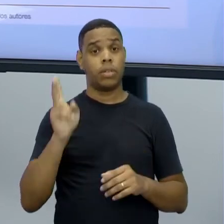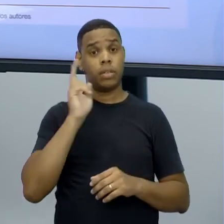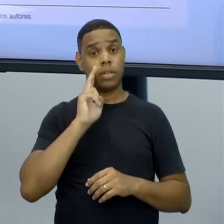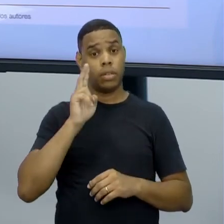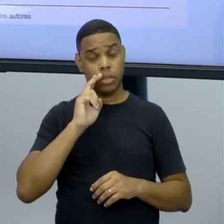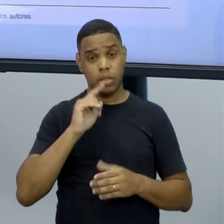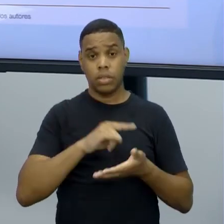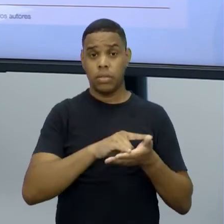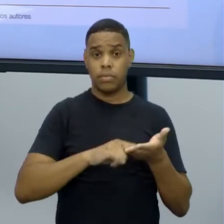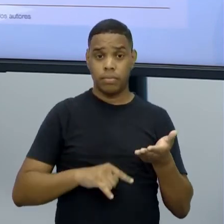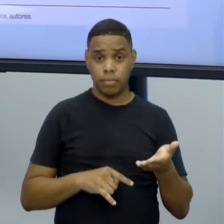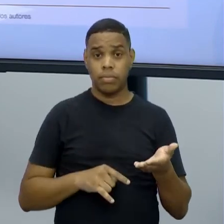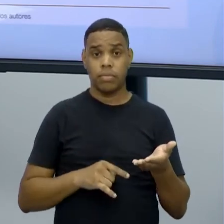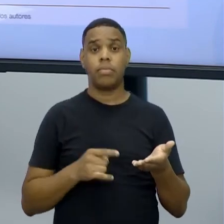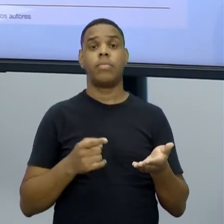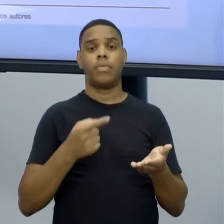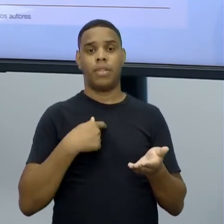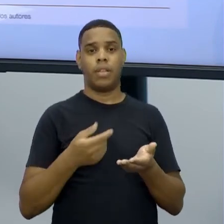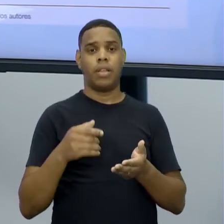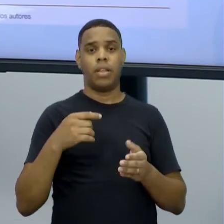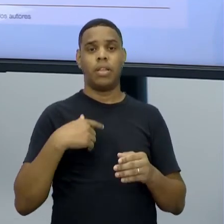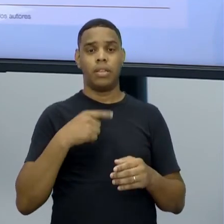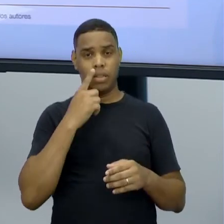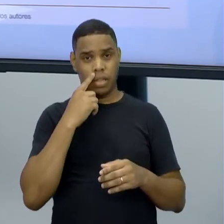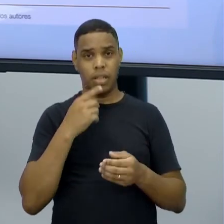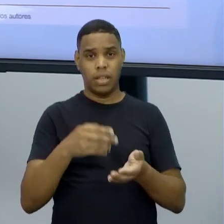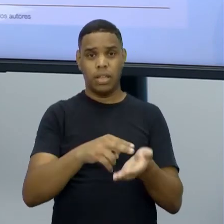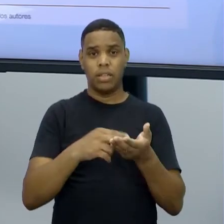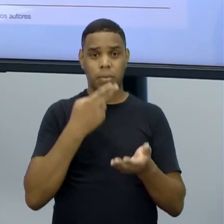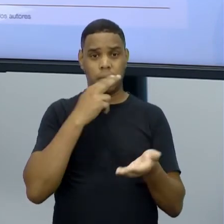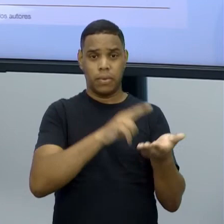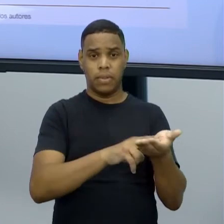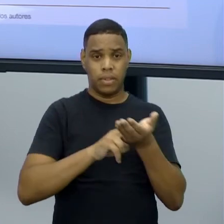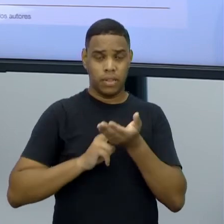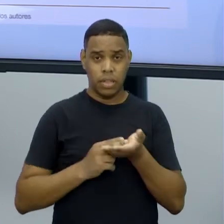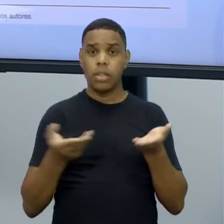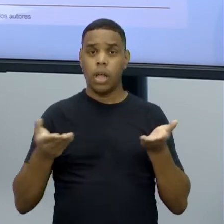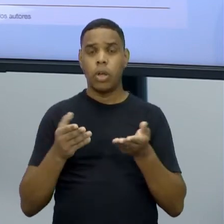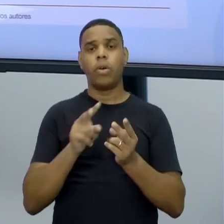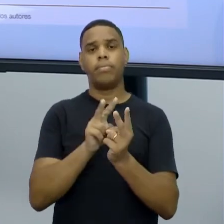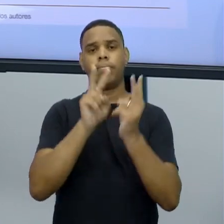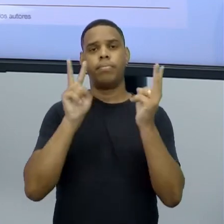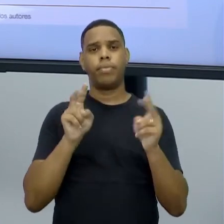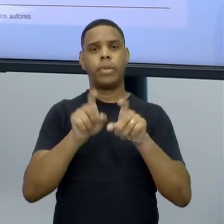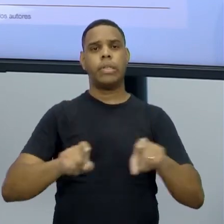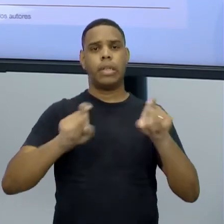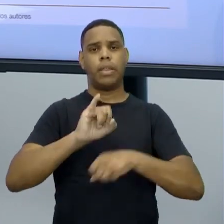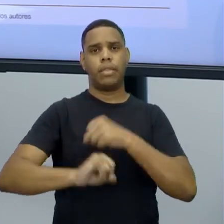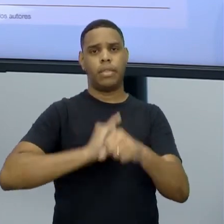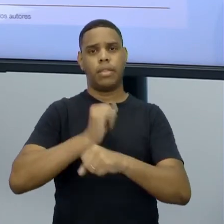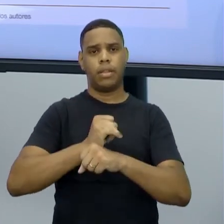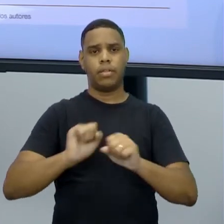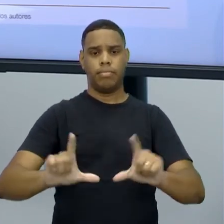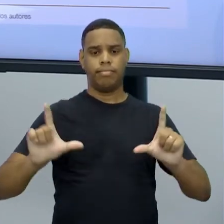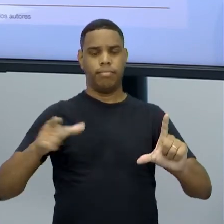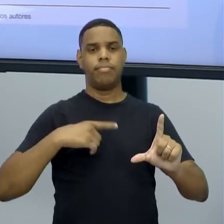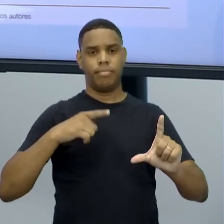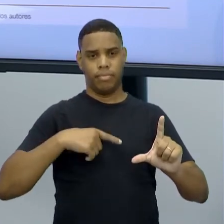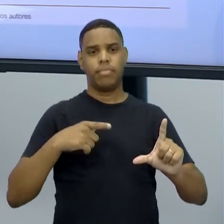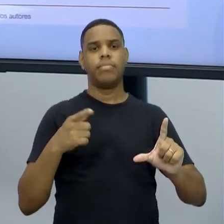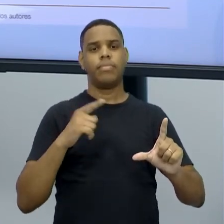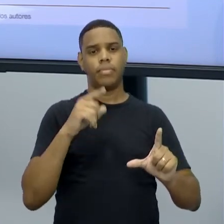lembrando que o boleto não chega mais impresso na nossa casa, ele vem sempre no formato digital na maioria das vezes, o uso consciente